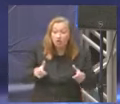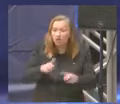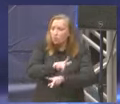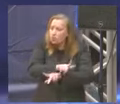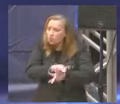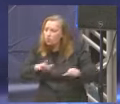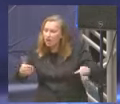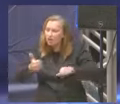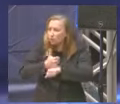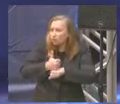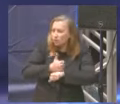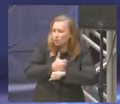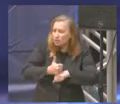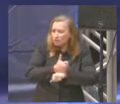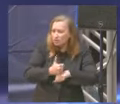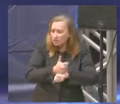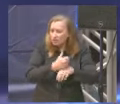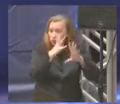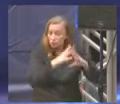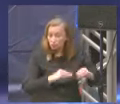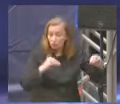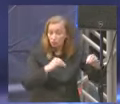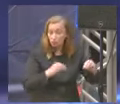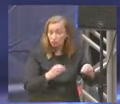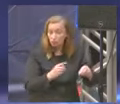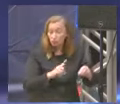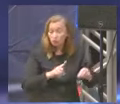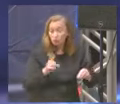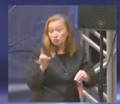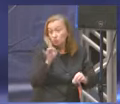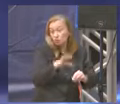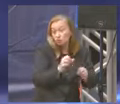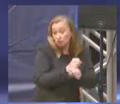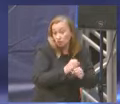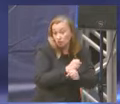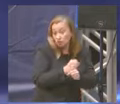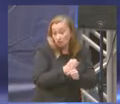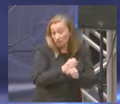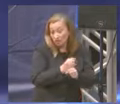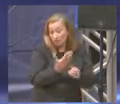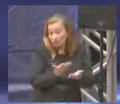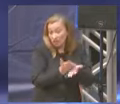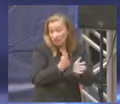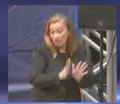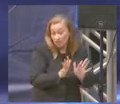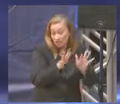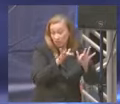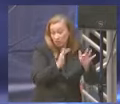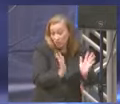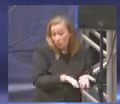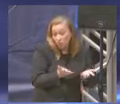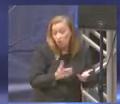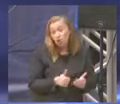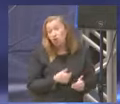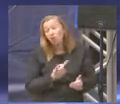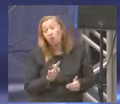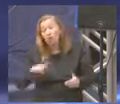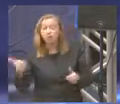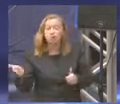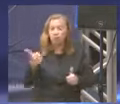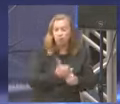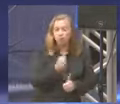várias profissões deixando de existir nos próximos anos, já estão deixando de existir hoje, com outras que a gente vai colocar.